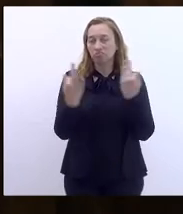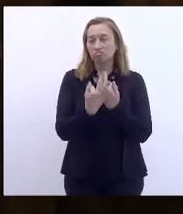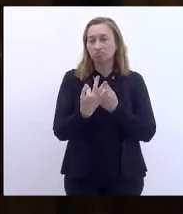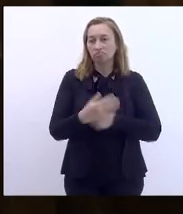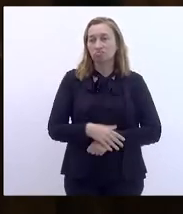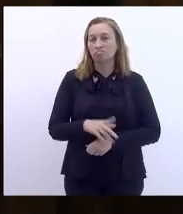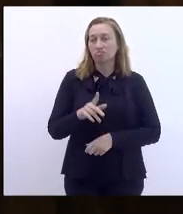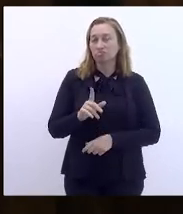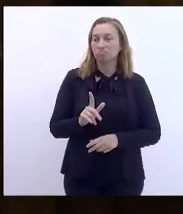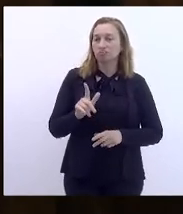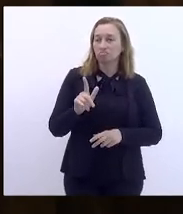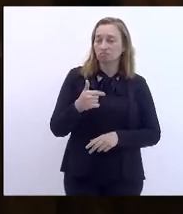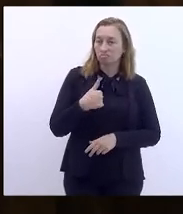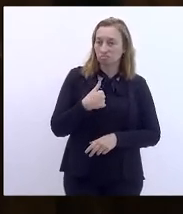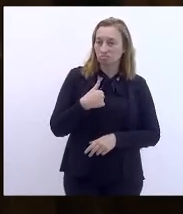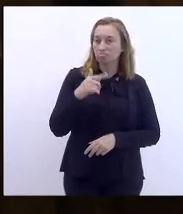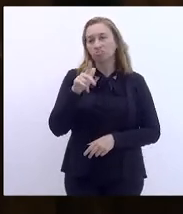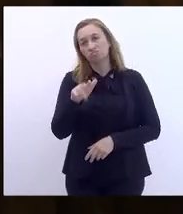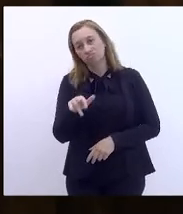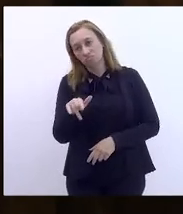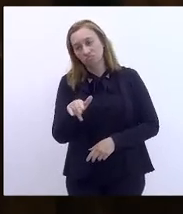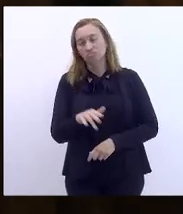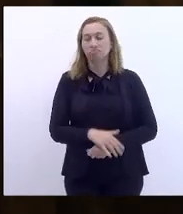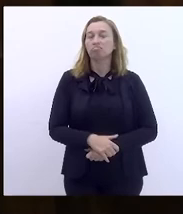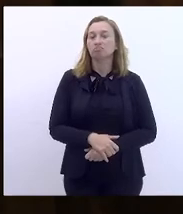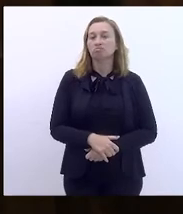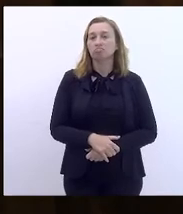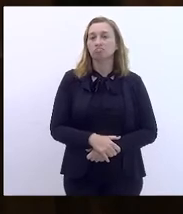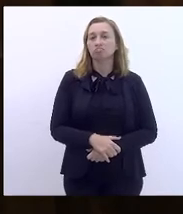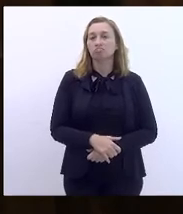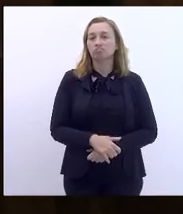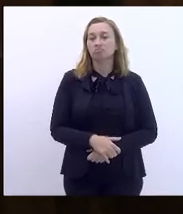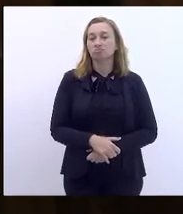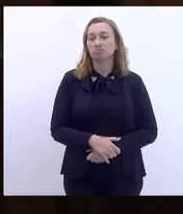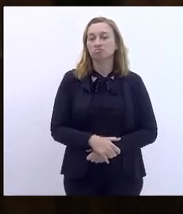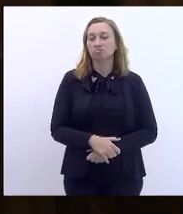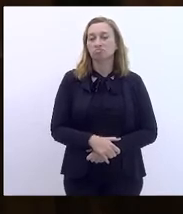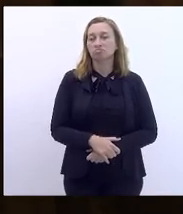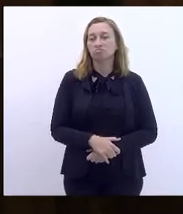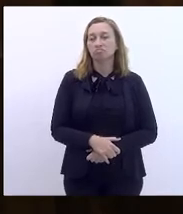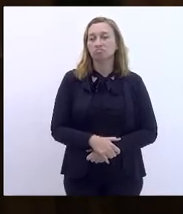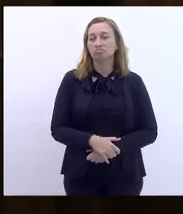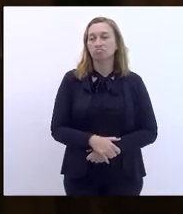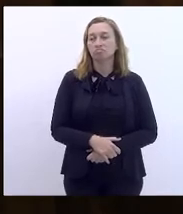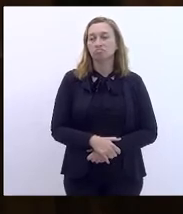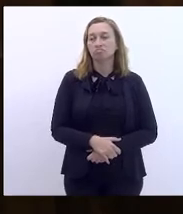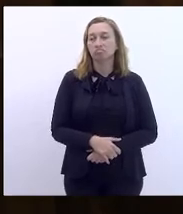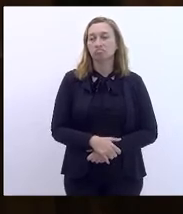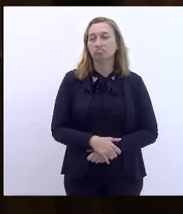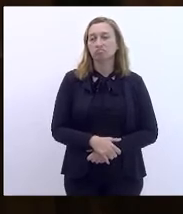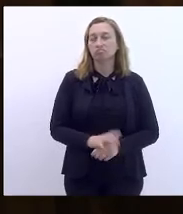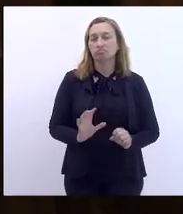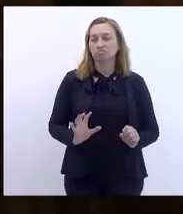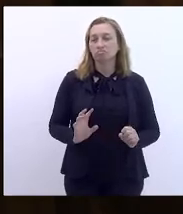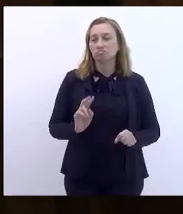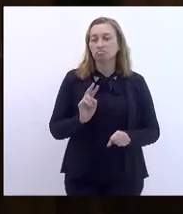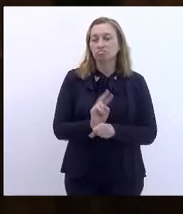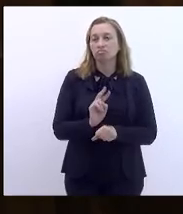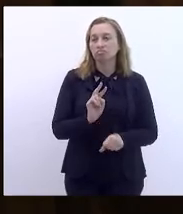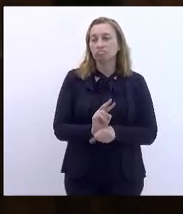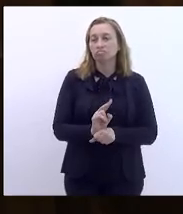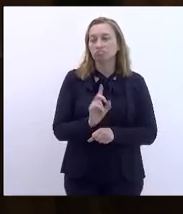como eu e meu irmão que eu não que recorrer à proteção